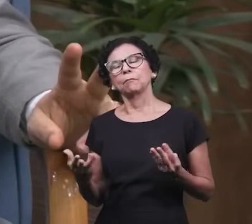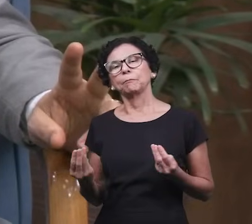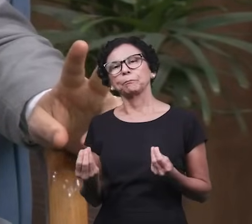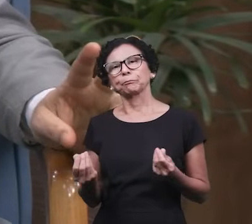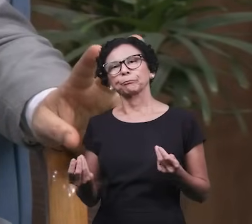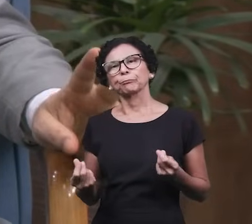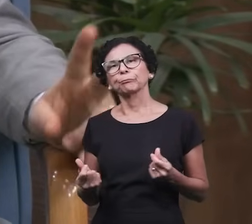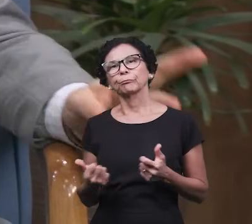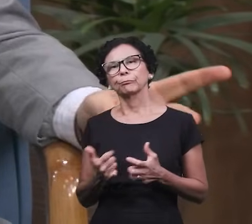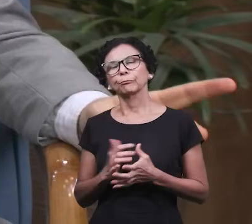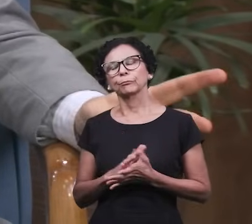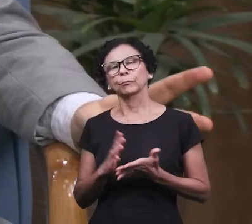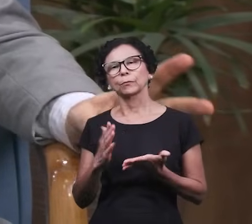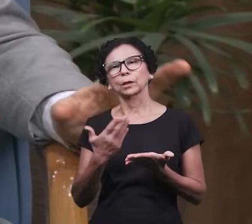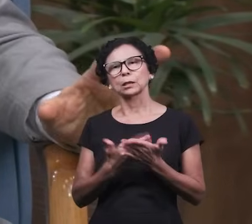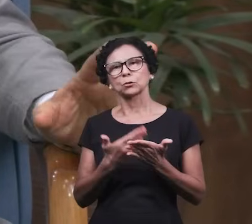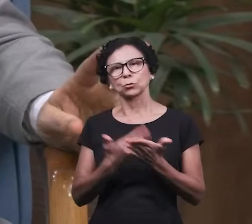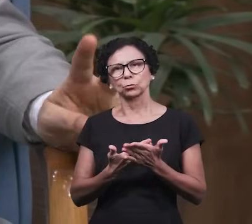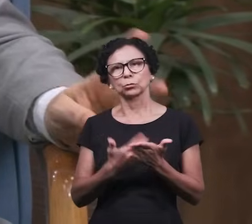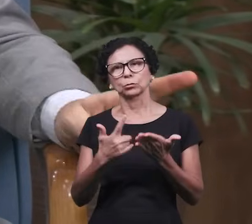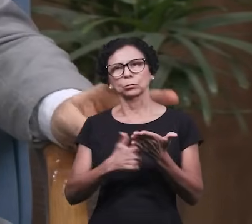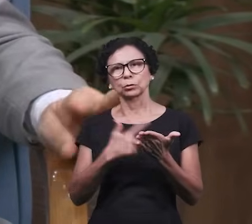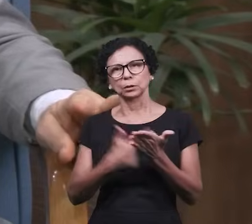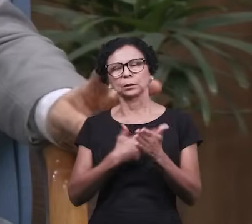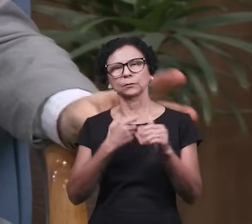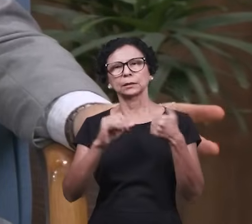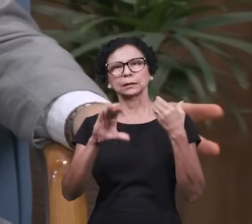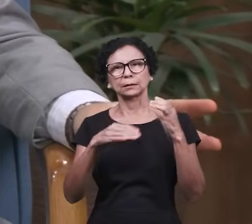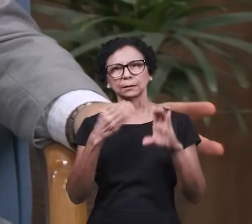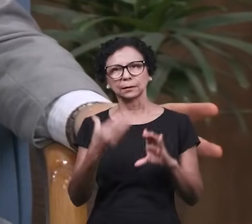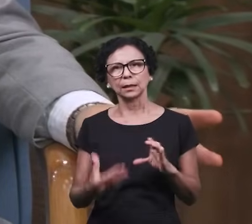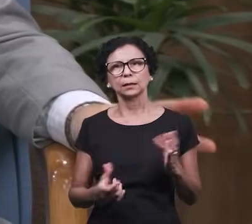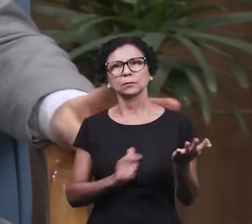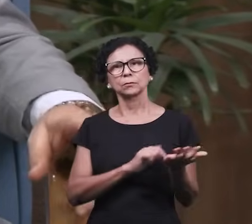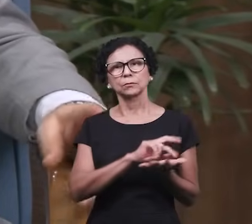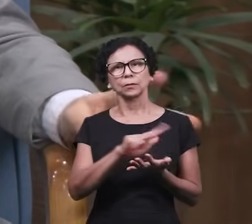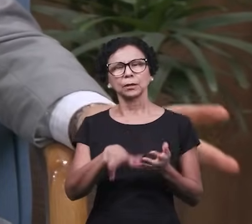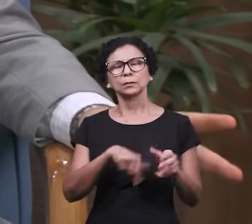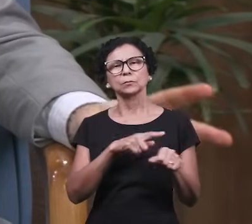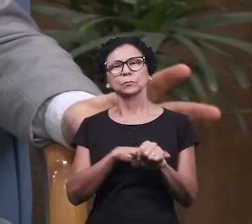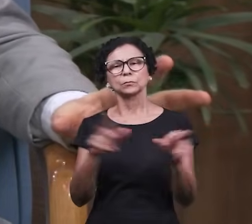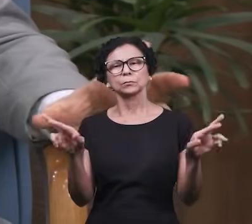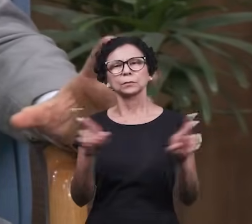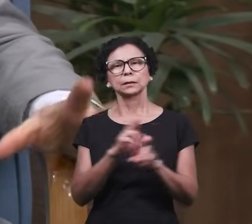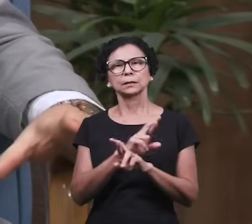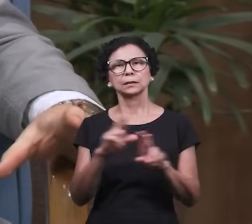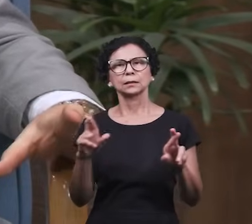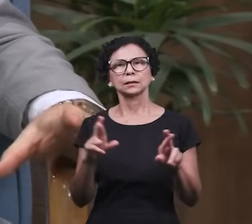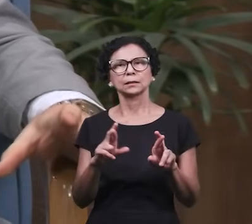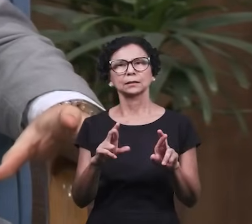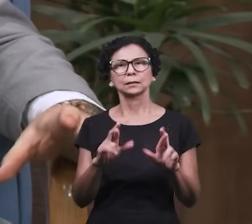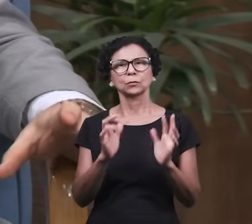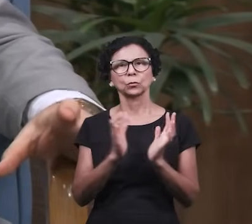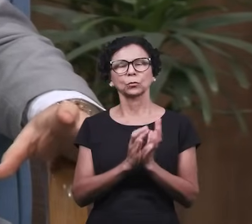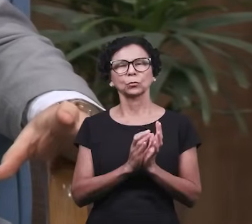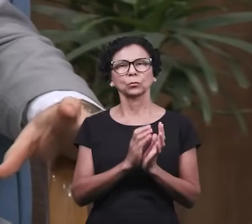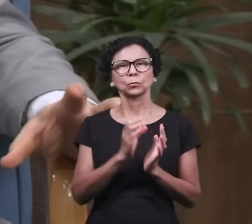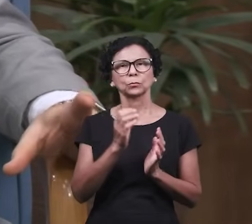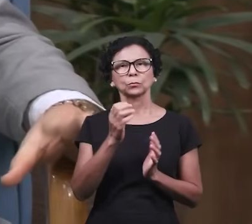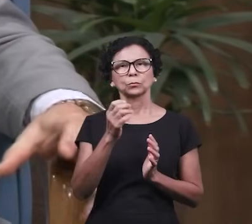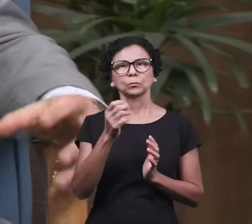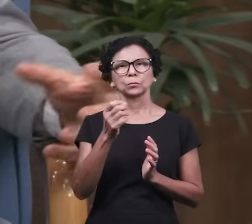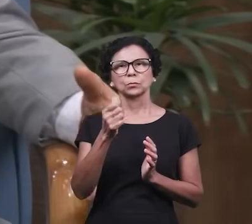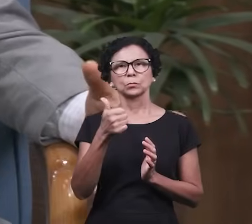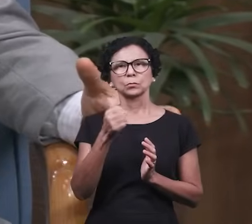do estudo do livro de Cantares, em diversos momentos nós fizemos uma associação com aquela parábola das 10 virgens, né? Com